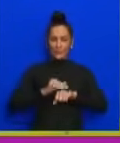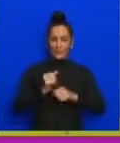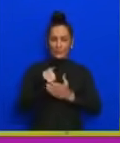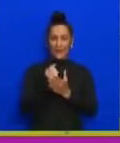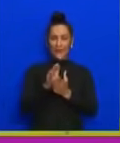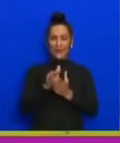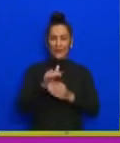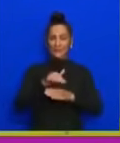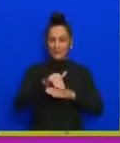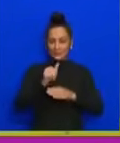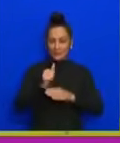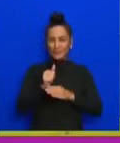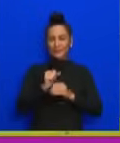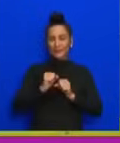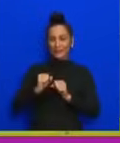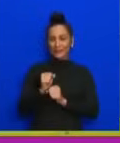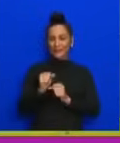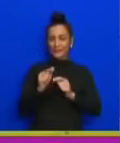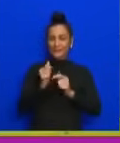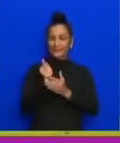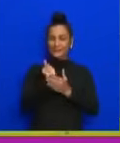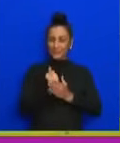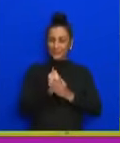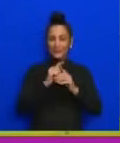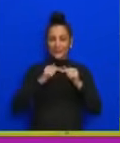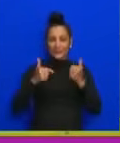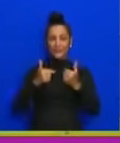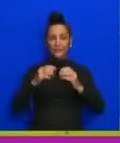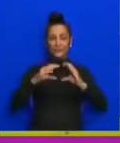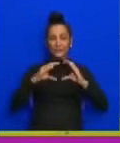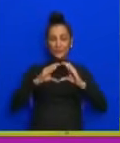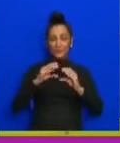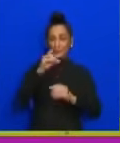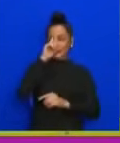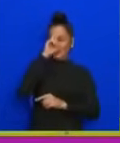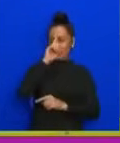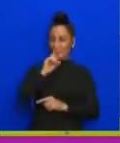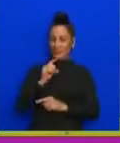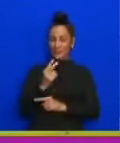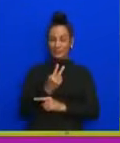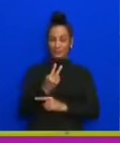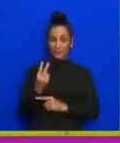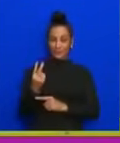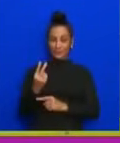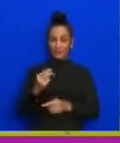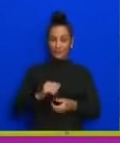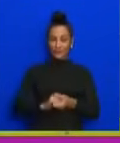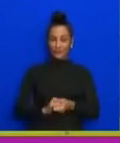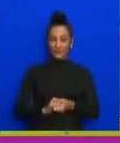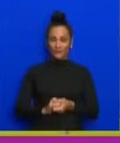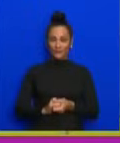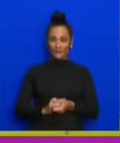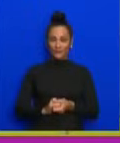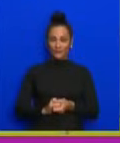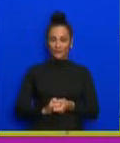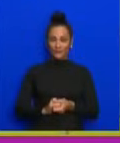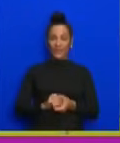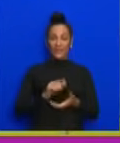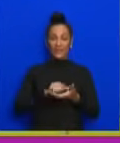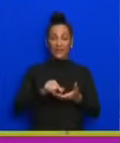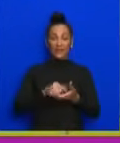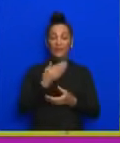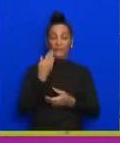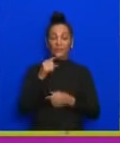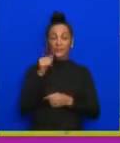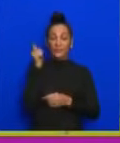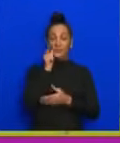Pode chamar que a sorte vem. Bola amarela, 22. Amarela, número 22. Na Loto Fácil